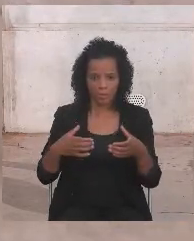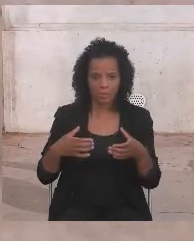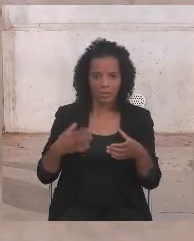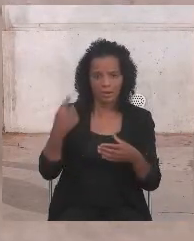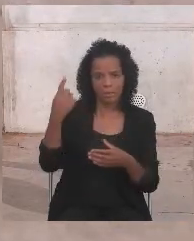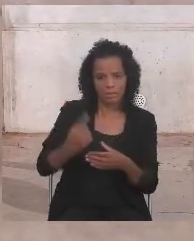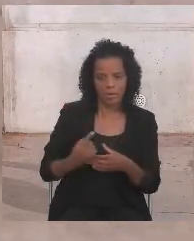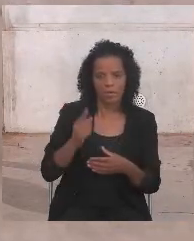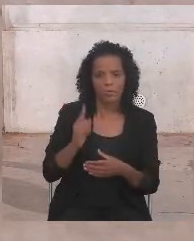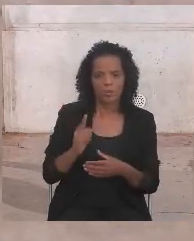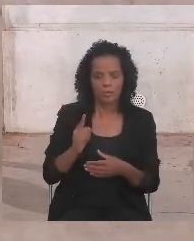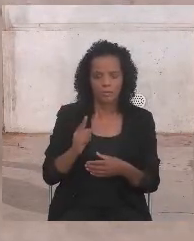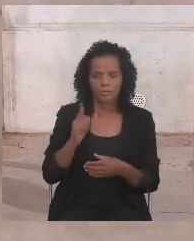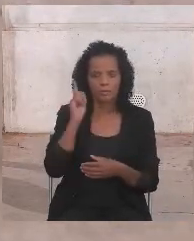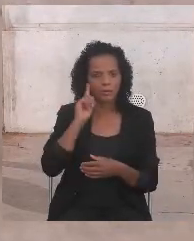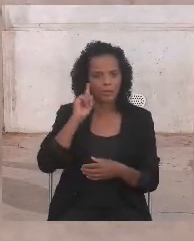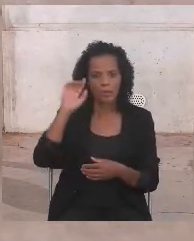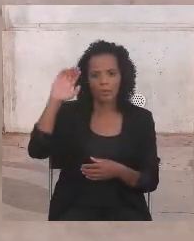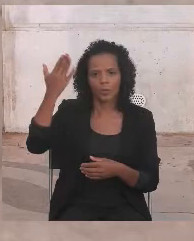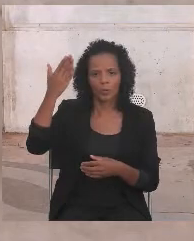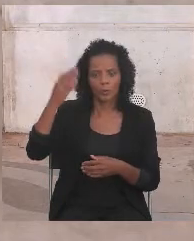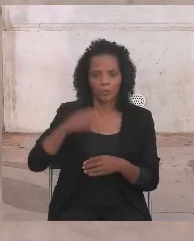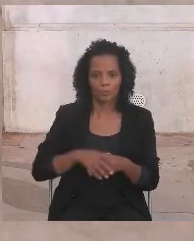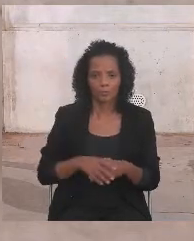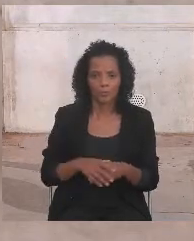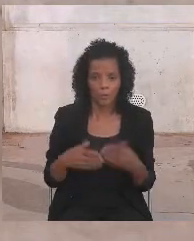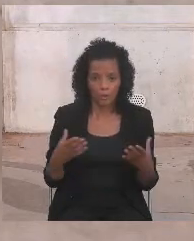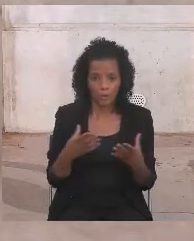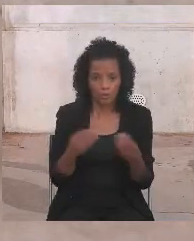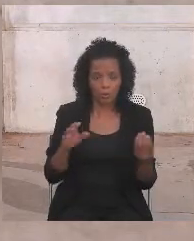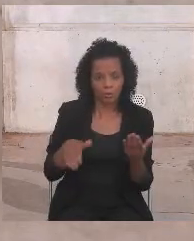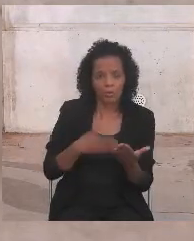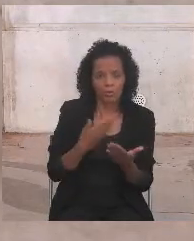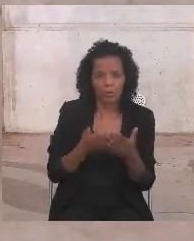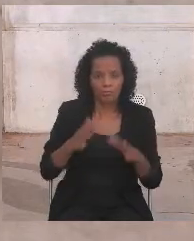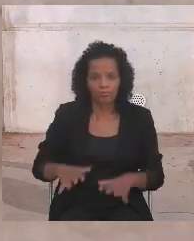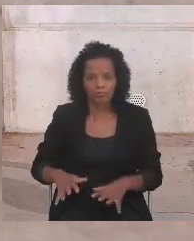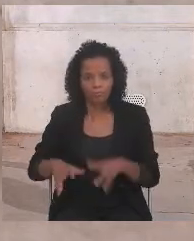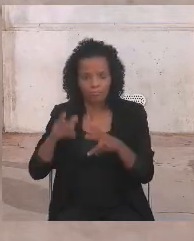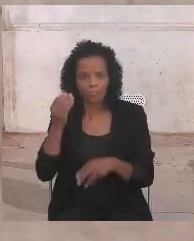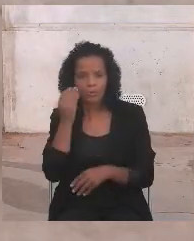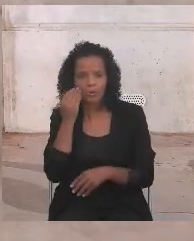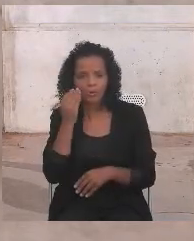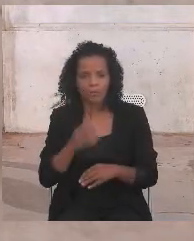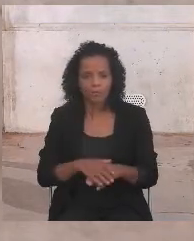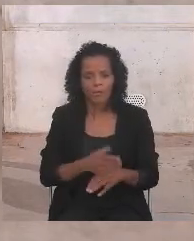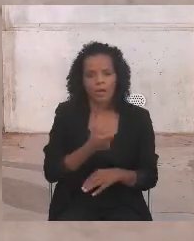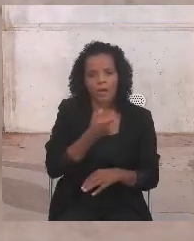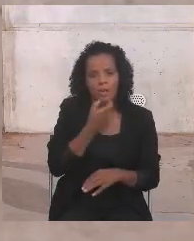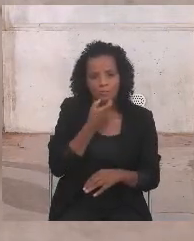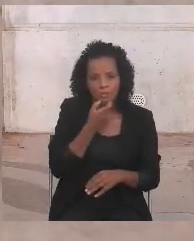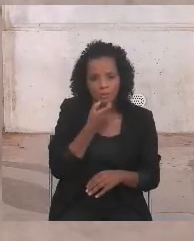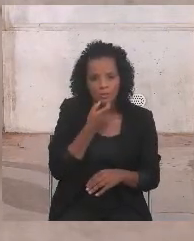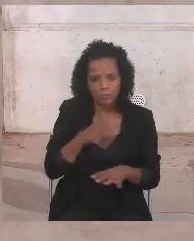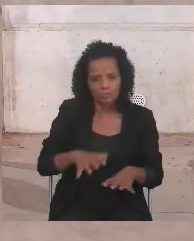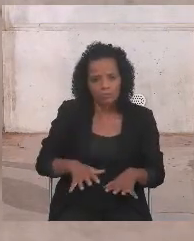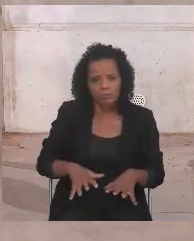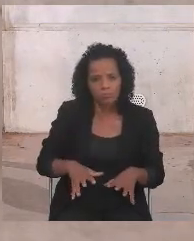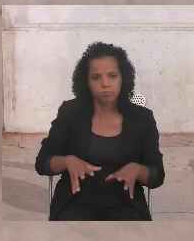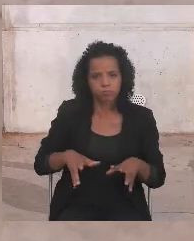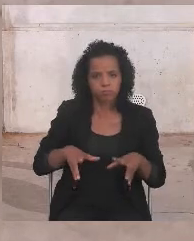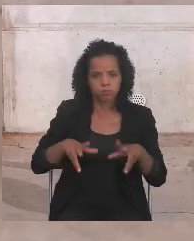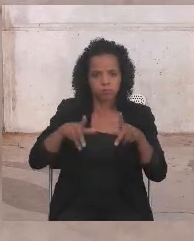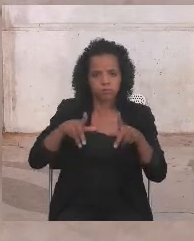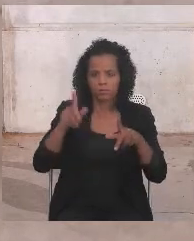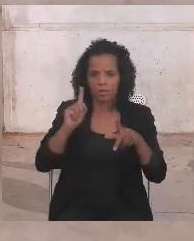que estar no centro de tudo. As soluções que geram prosperidade são aquelas que vêm de baixo para cima